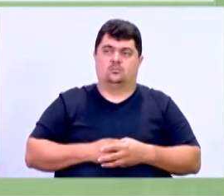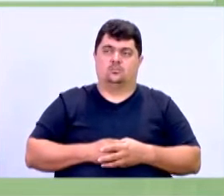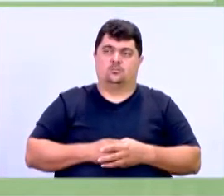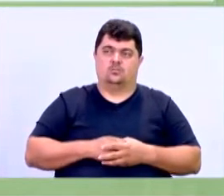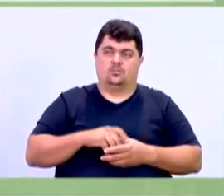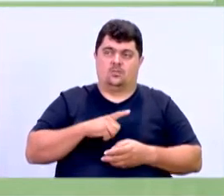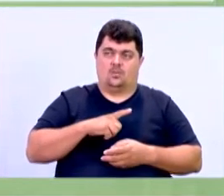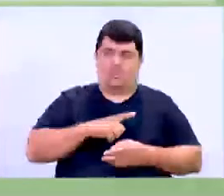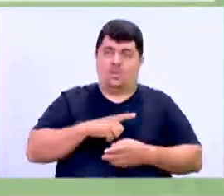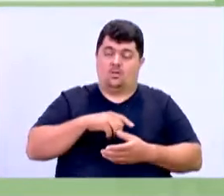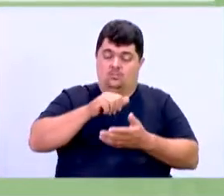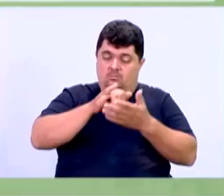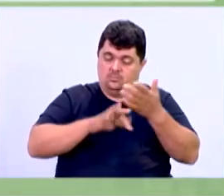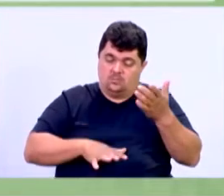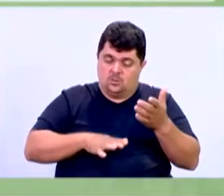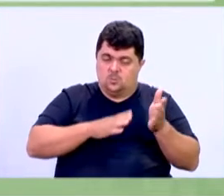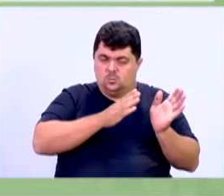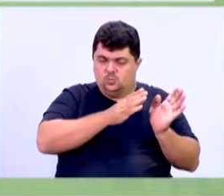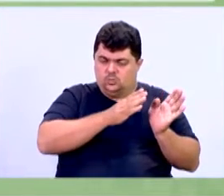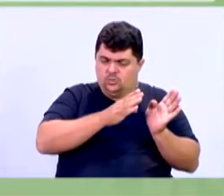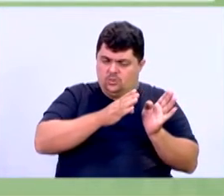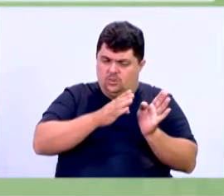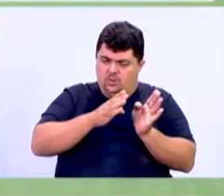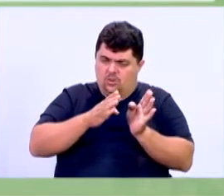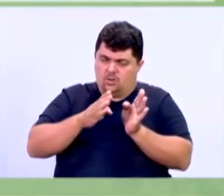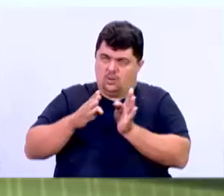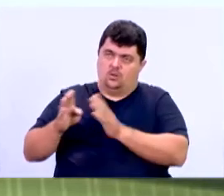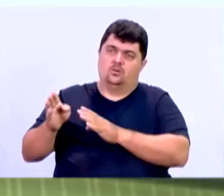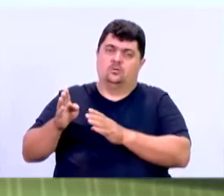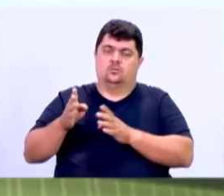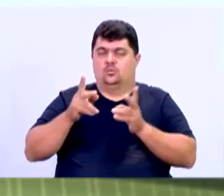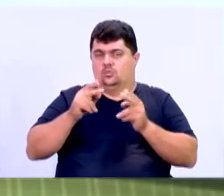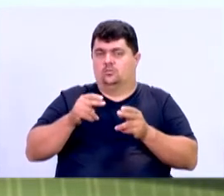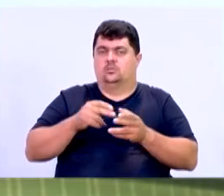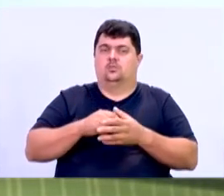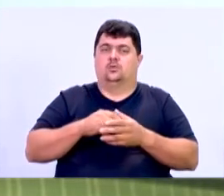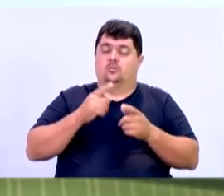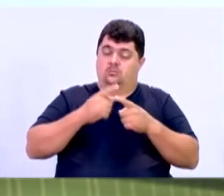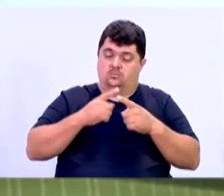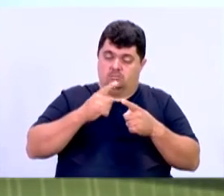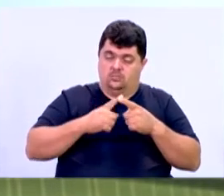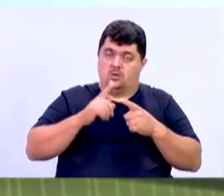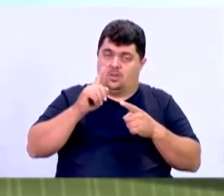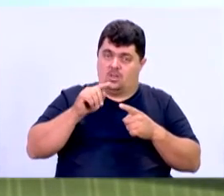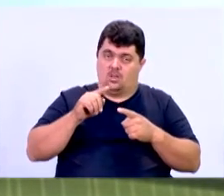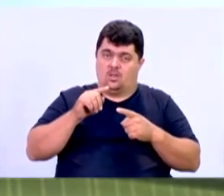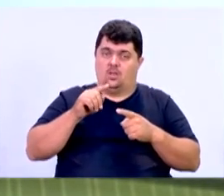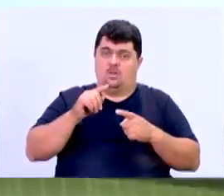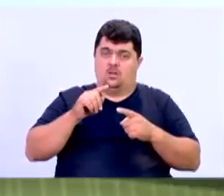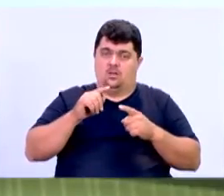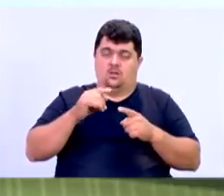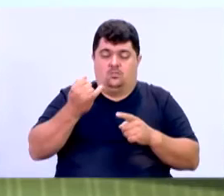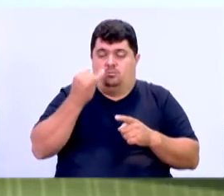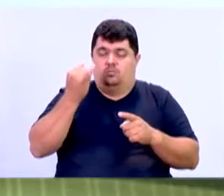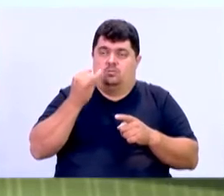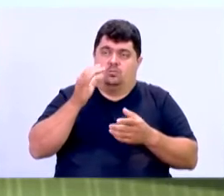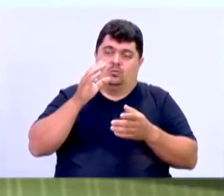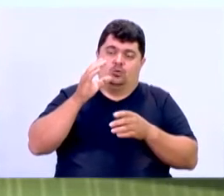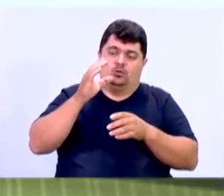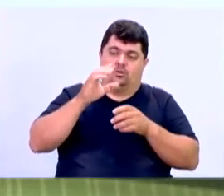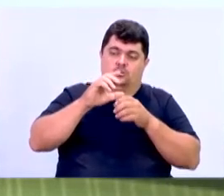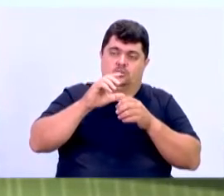você, aluno, siga o passo a passo de instalação dessas ferramentas, porque esse é o pré-requisito para toda nossa